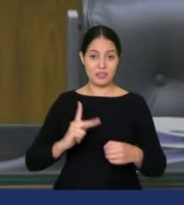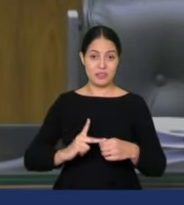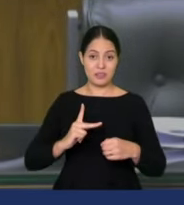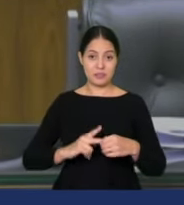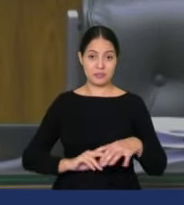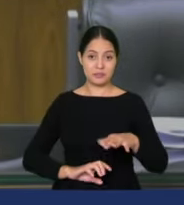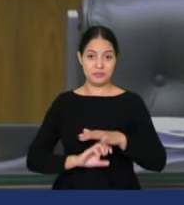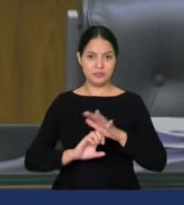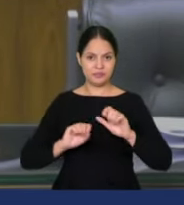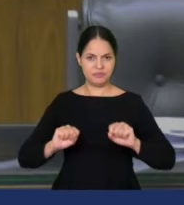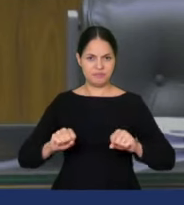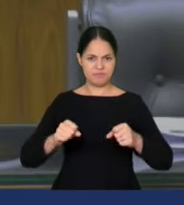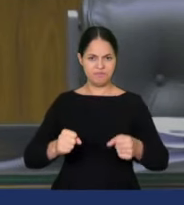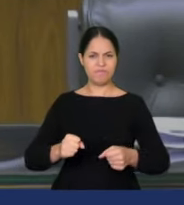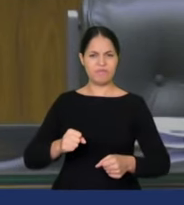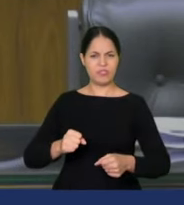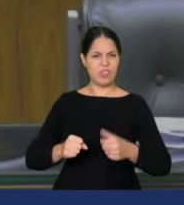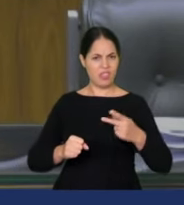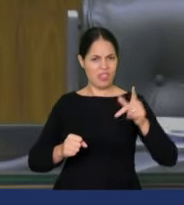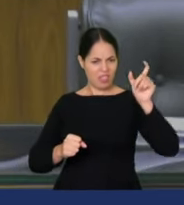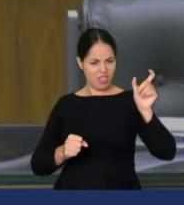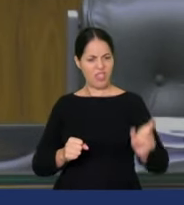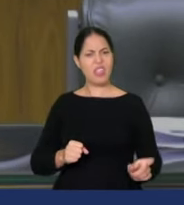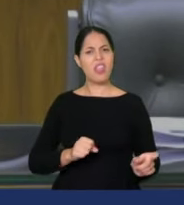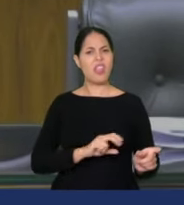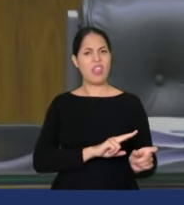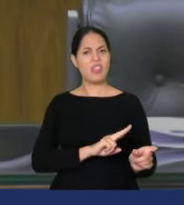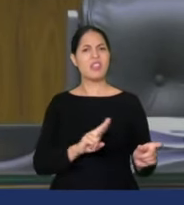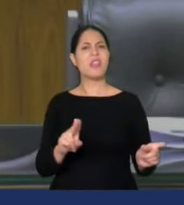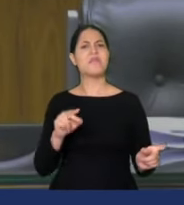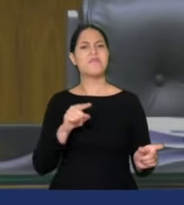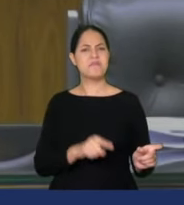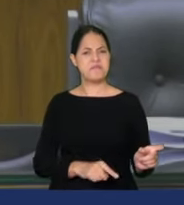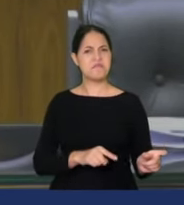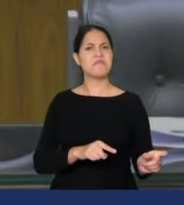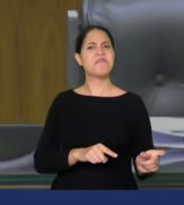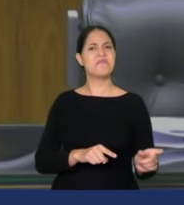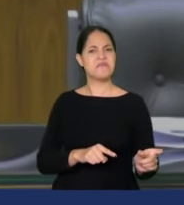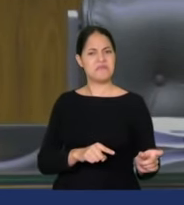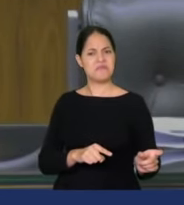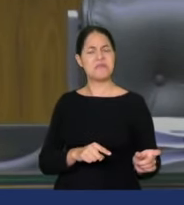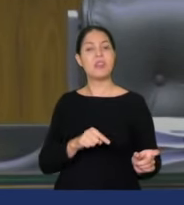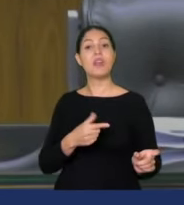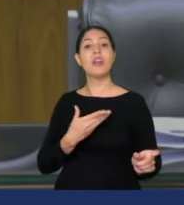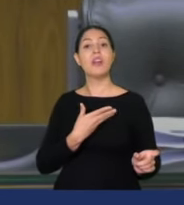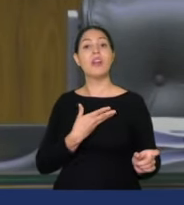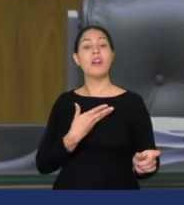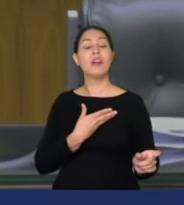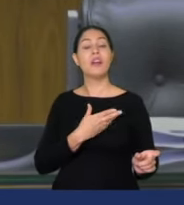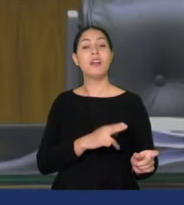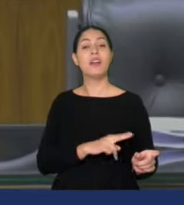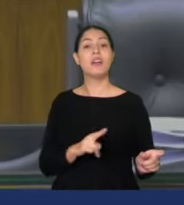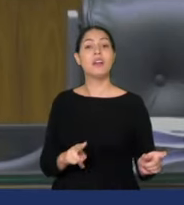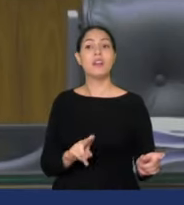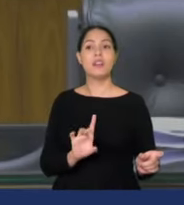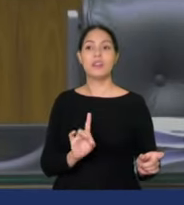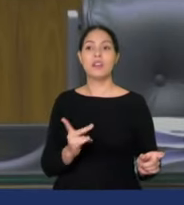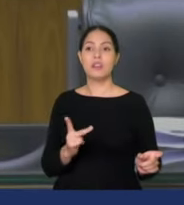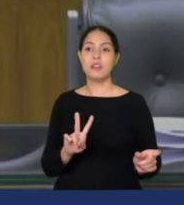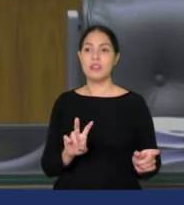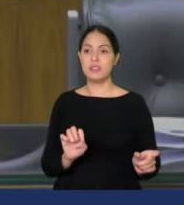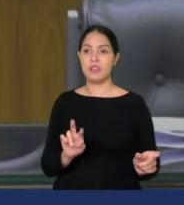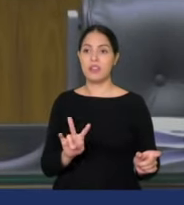que é coordenador-geral da Federação Única dos Petroleiros, da FUP, meu querido amigo David Bacelar.